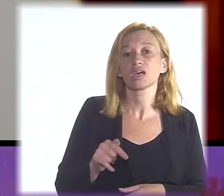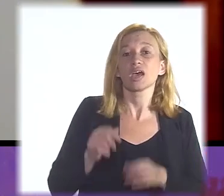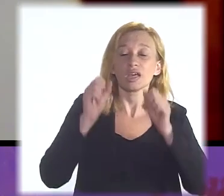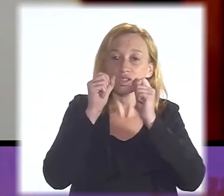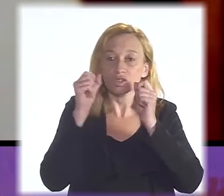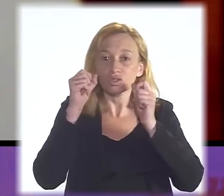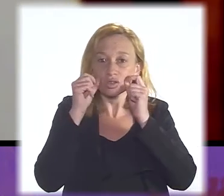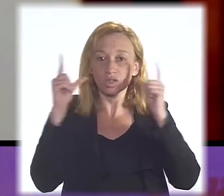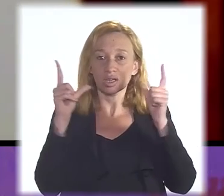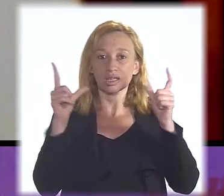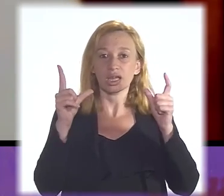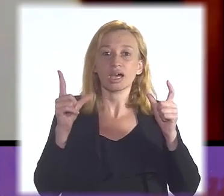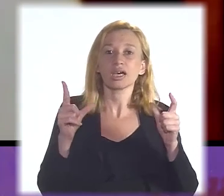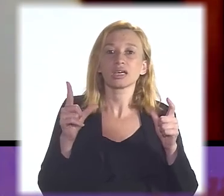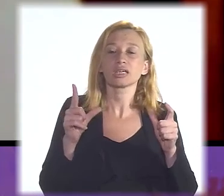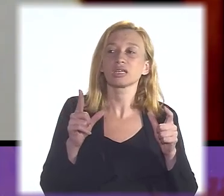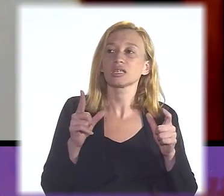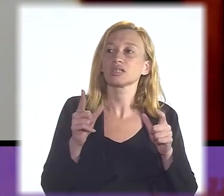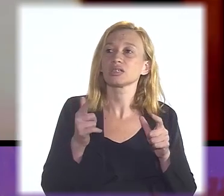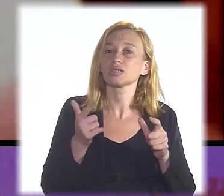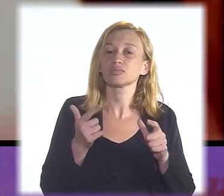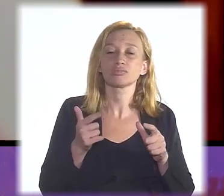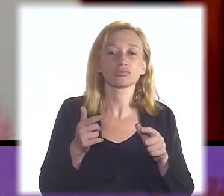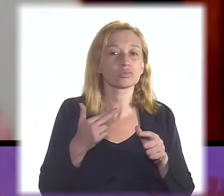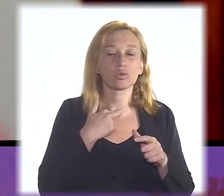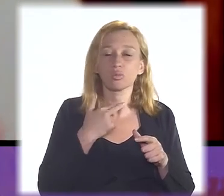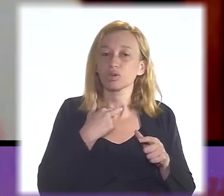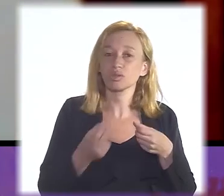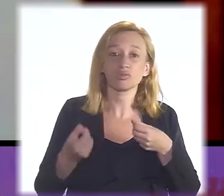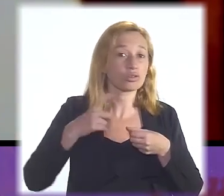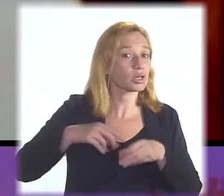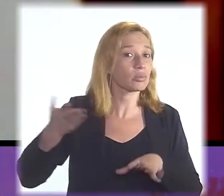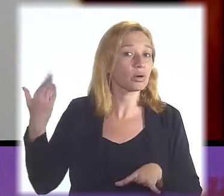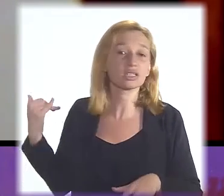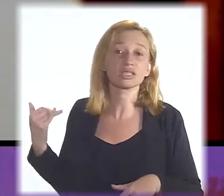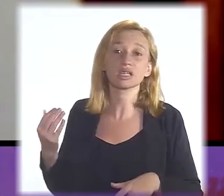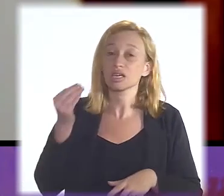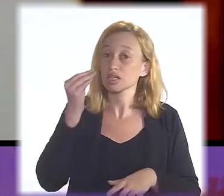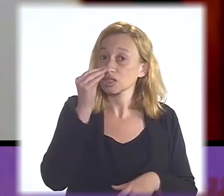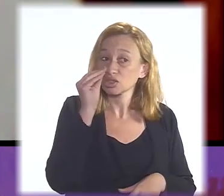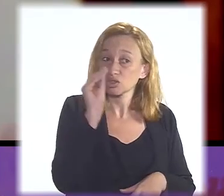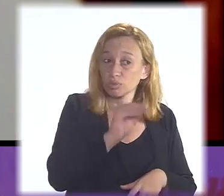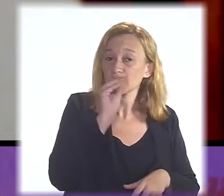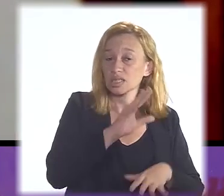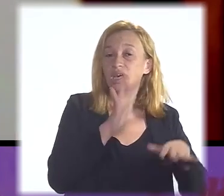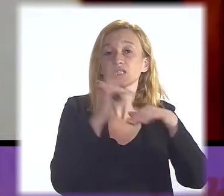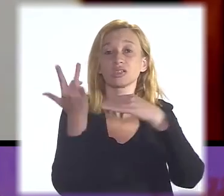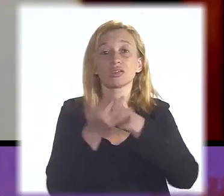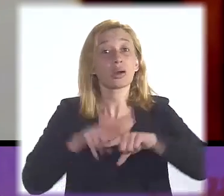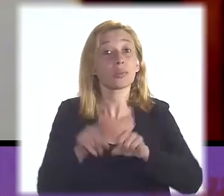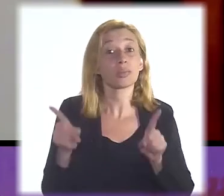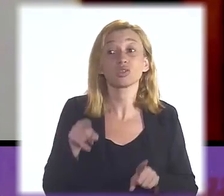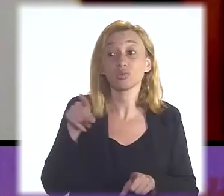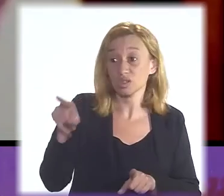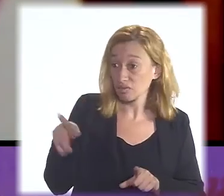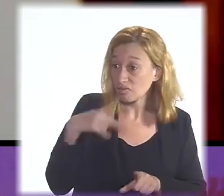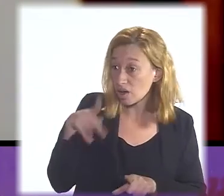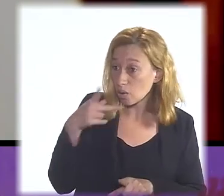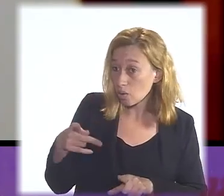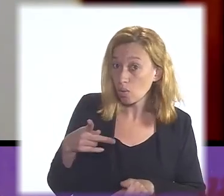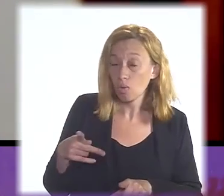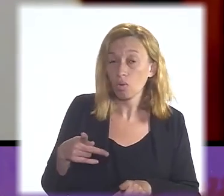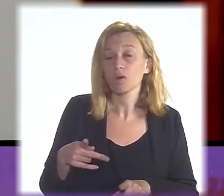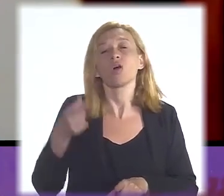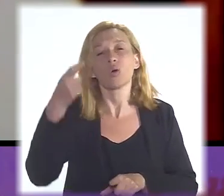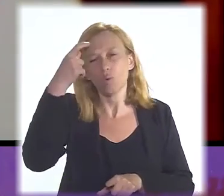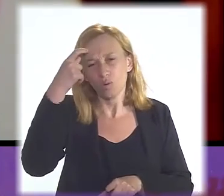autoridade, alertar para que não devemos dar um passo atrás e ignorar as redes sociais. Mas, como você